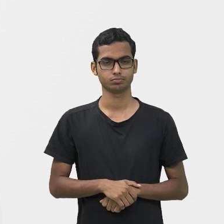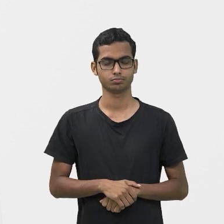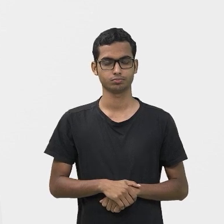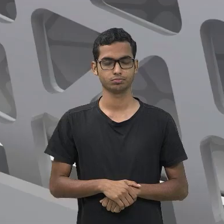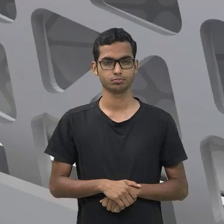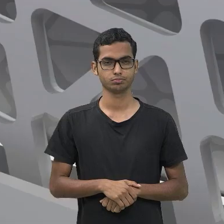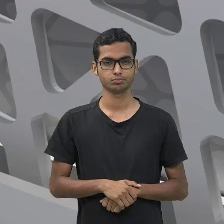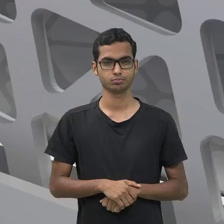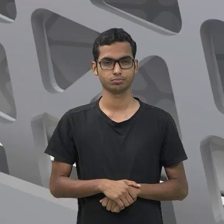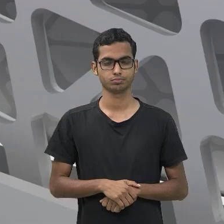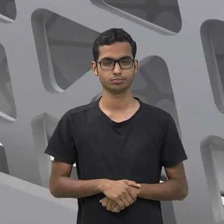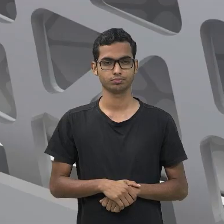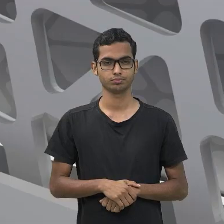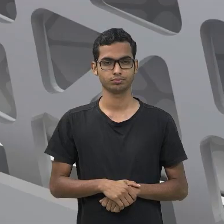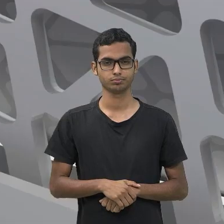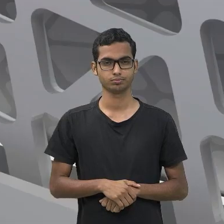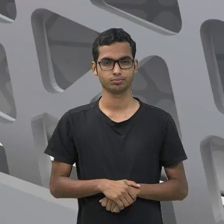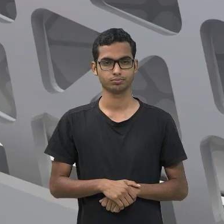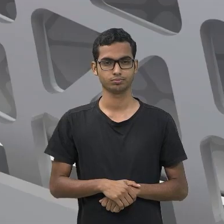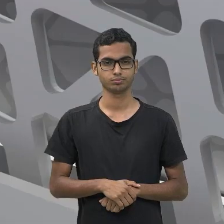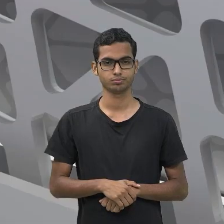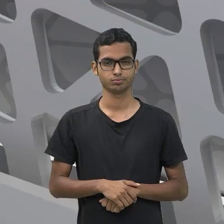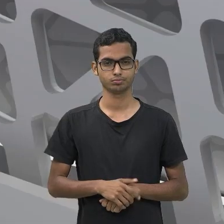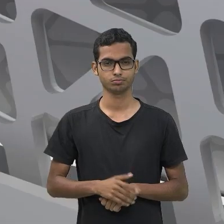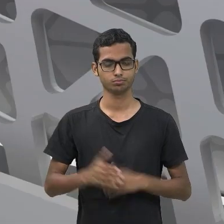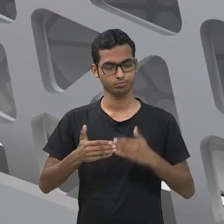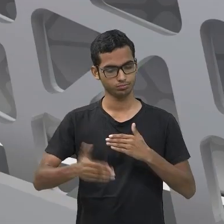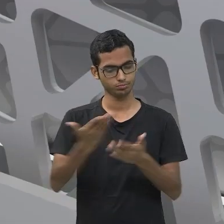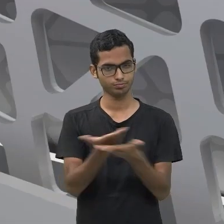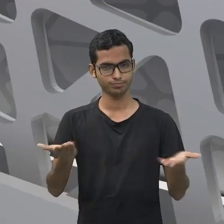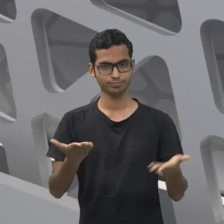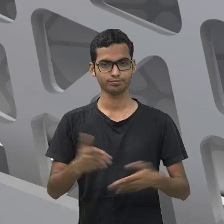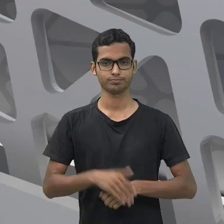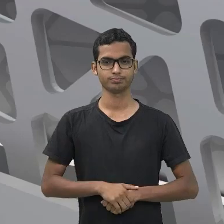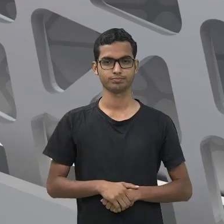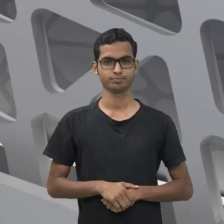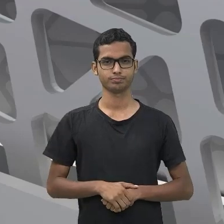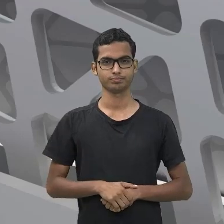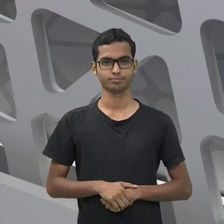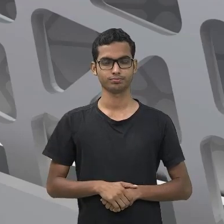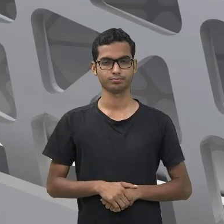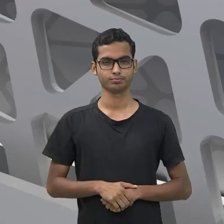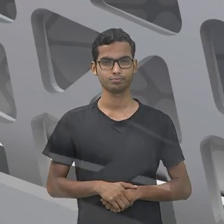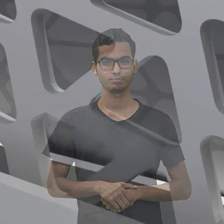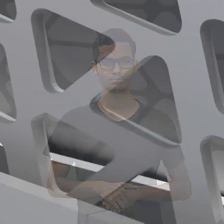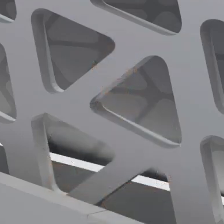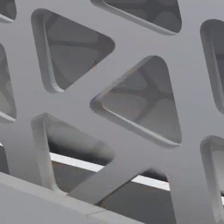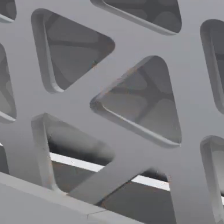sequência numérica. Então, pessoal, sem mais demora, vamos à nossa aula.